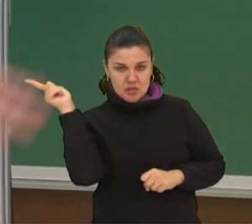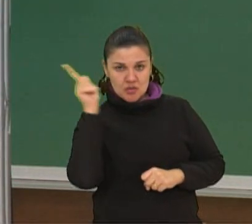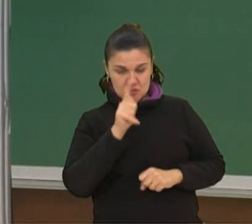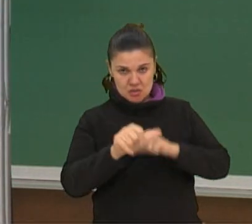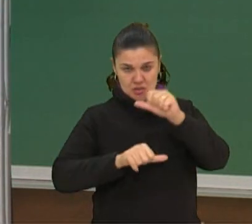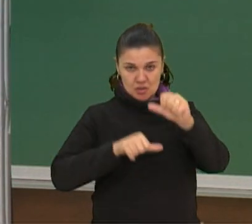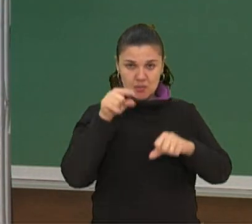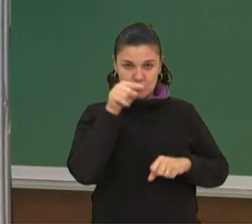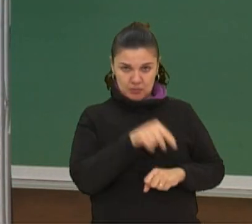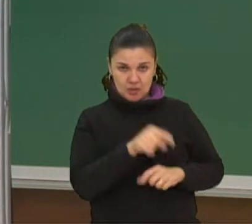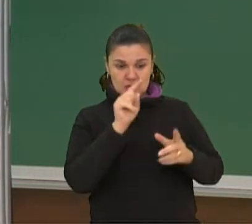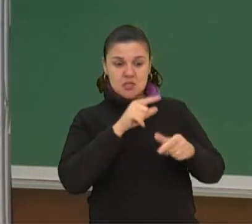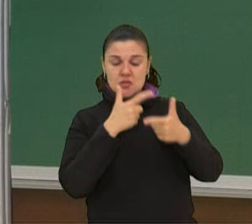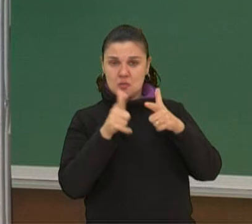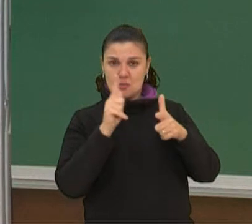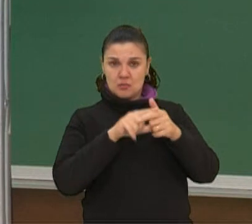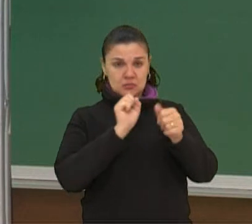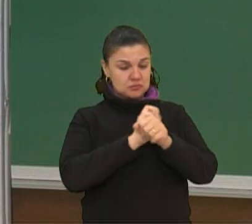elas são.